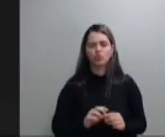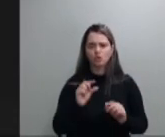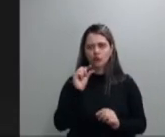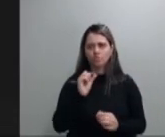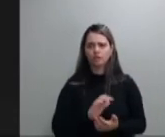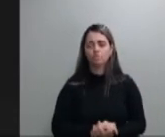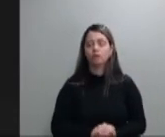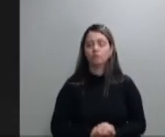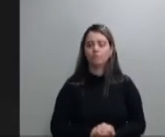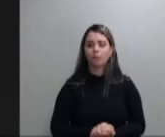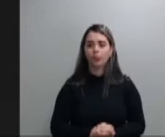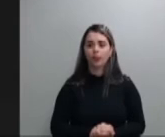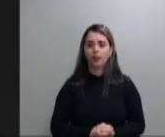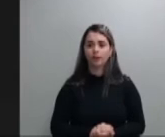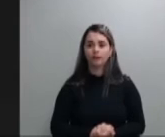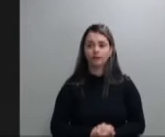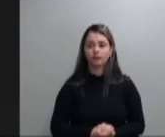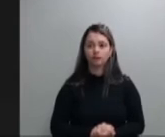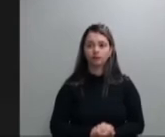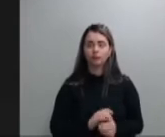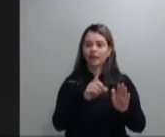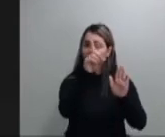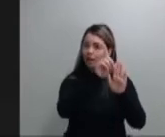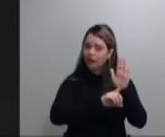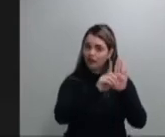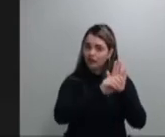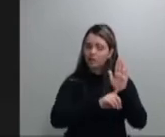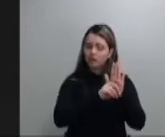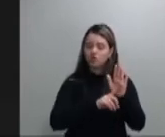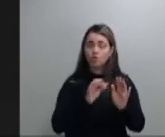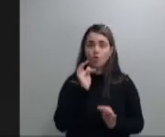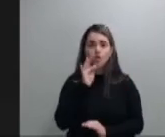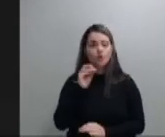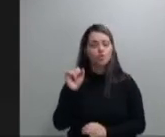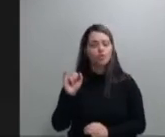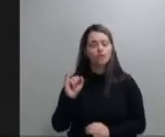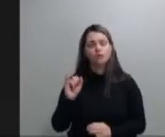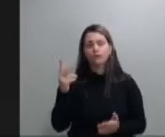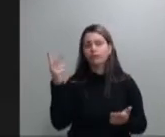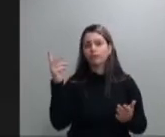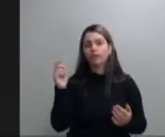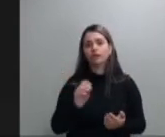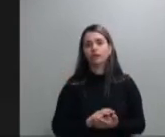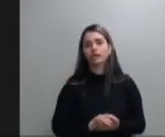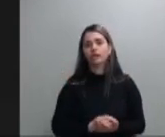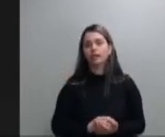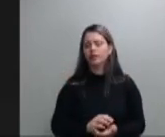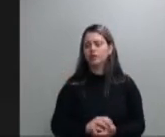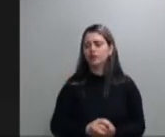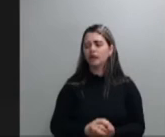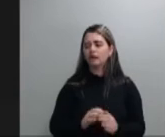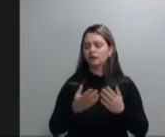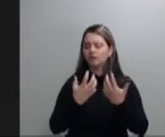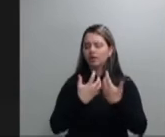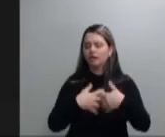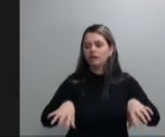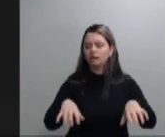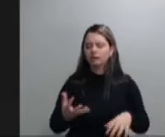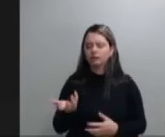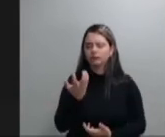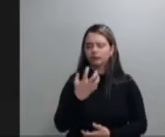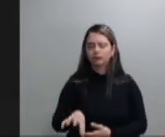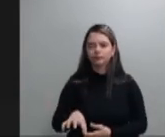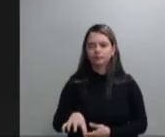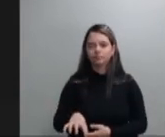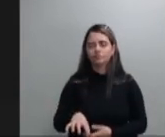opostos embargos de declaração foram rejeitados consoante fundamentos resumidos na seguinte emenda